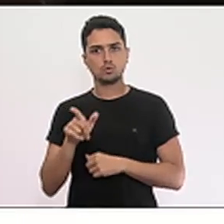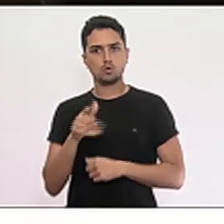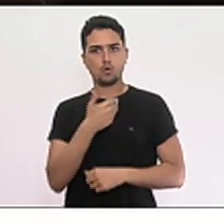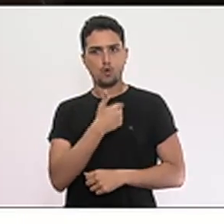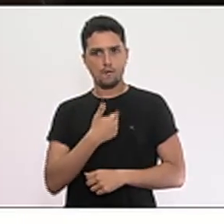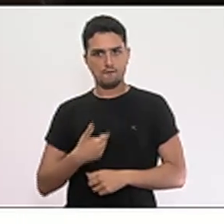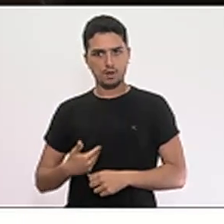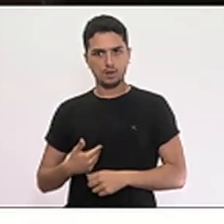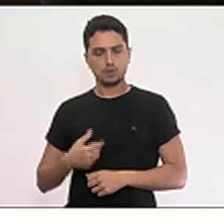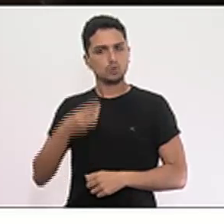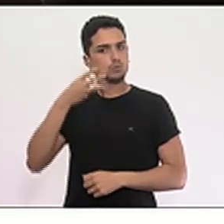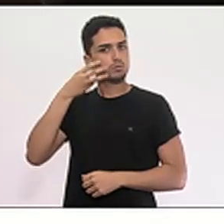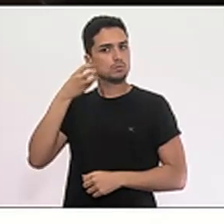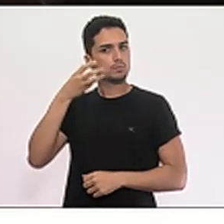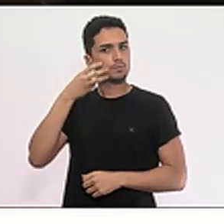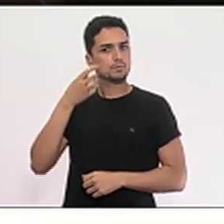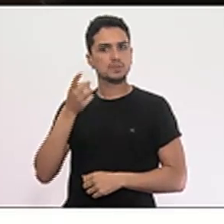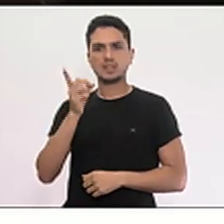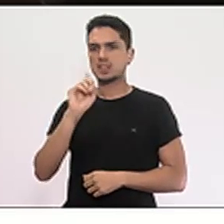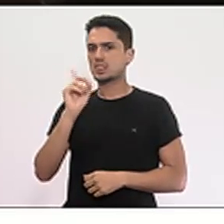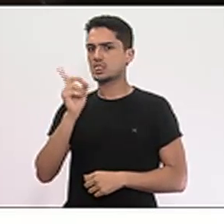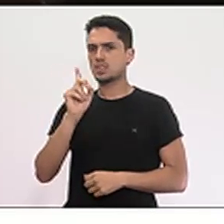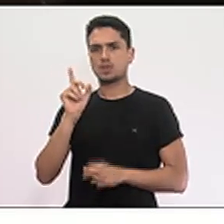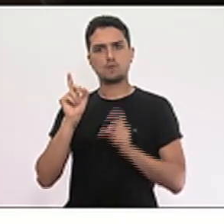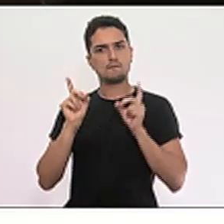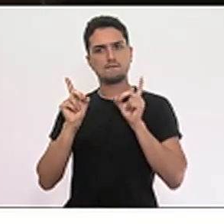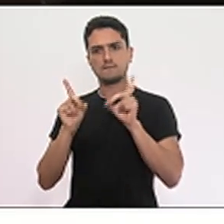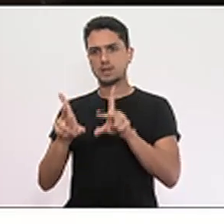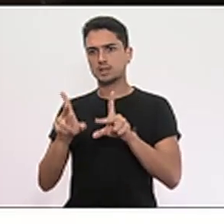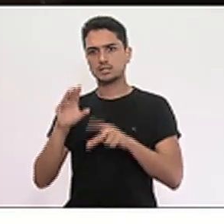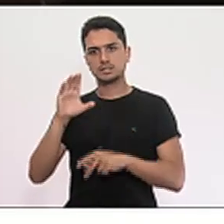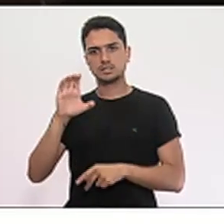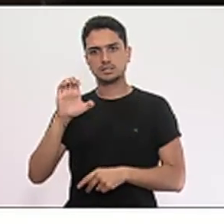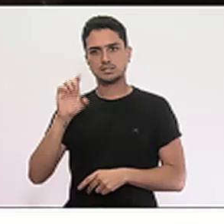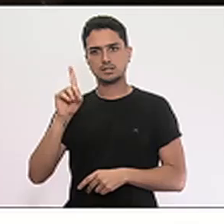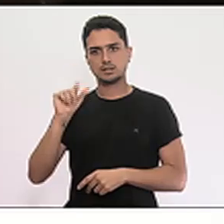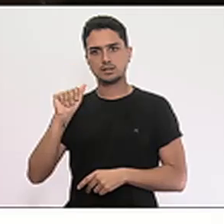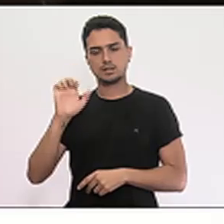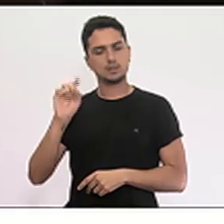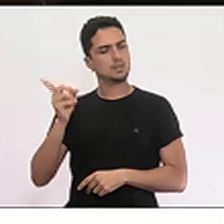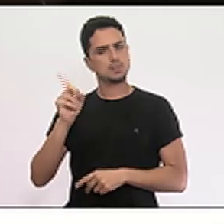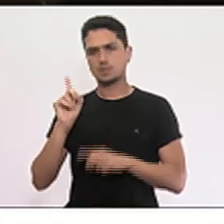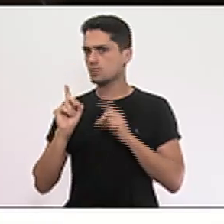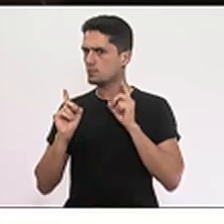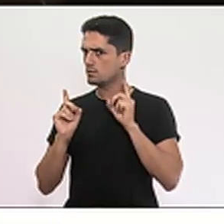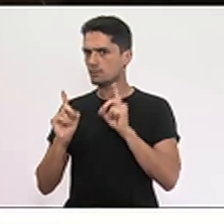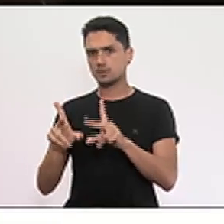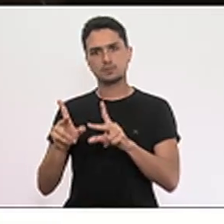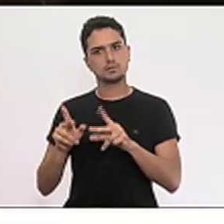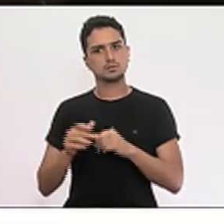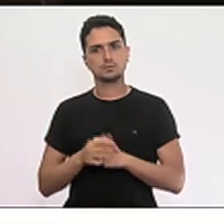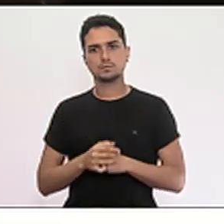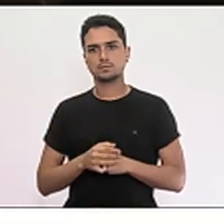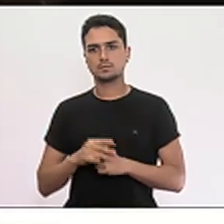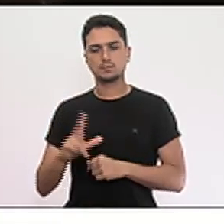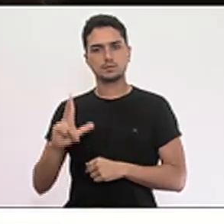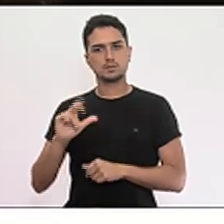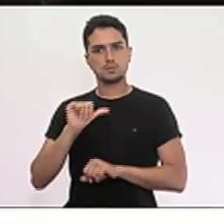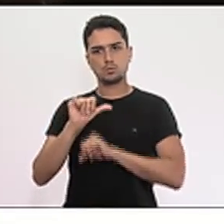Wilson Witzel não privatizará a SEDAI. Não haverá privatização da